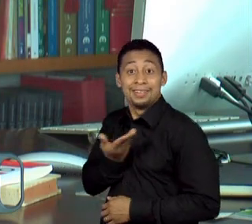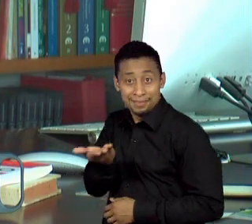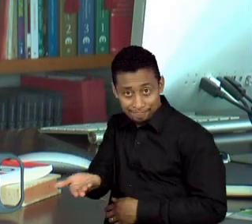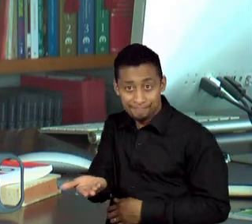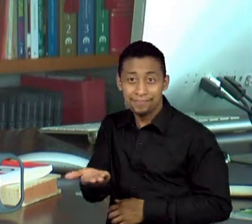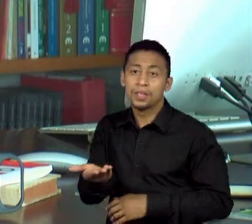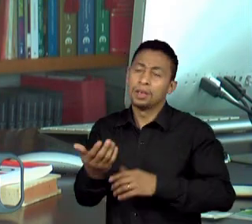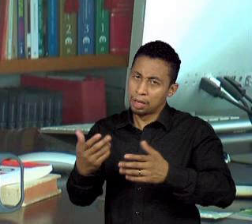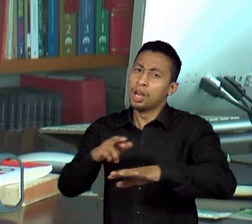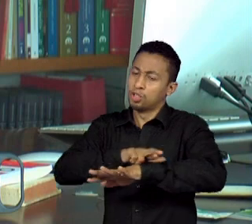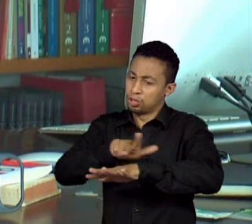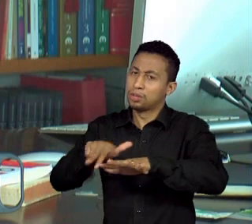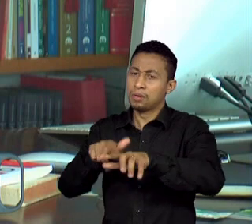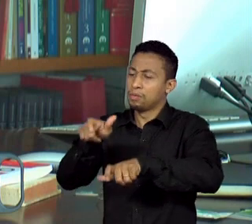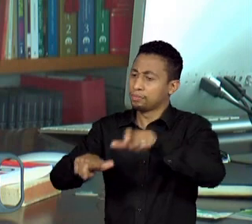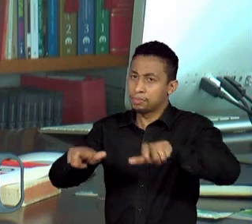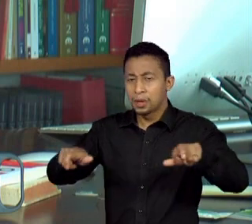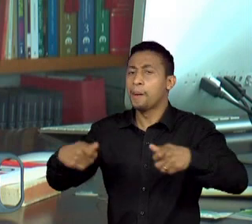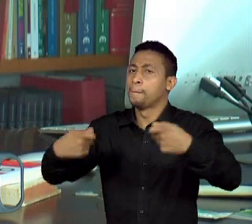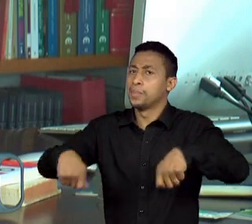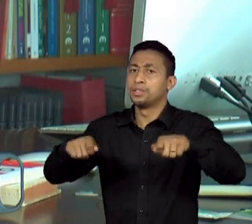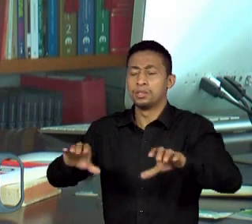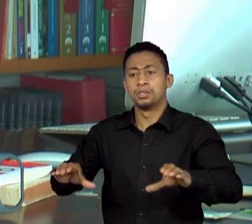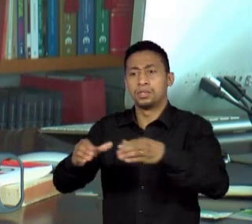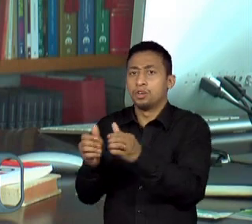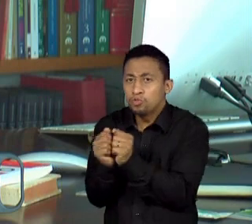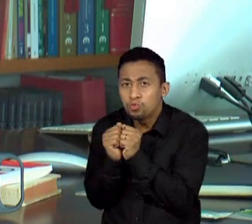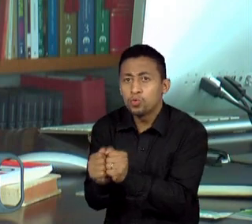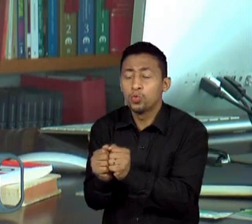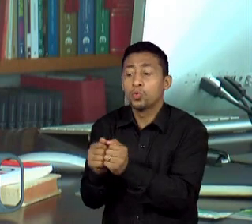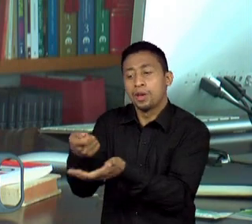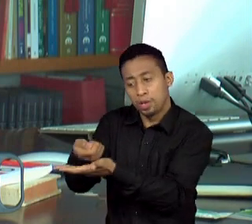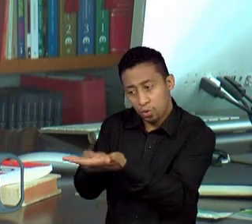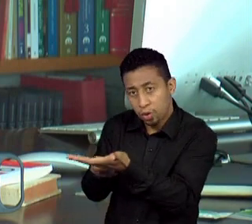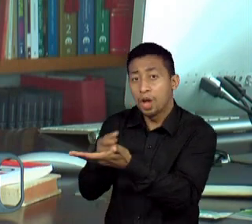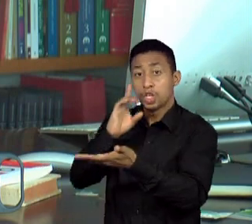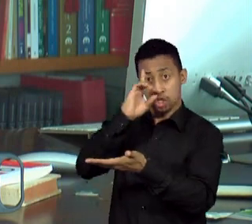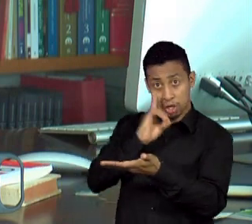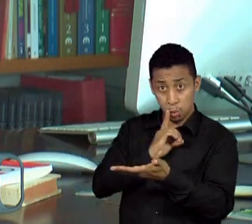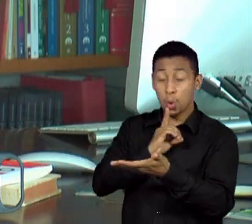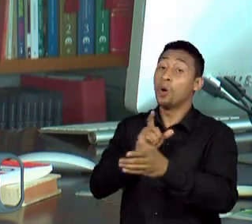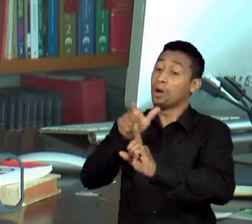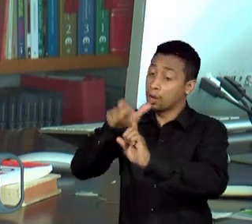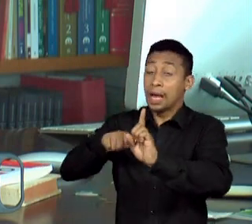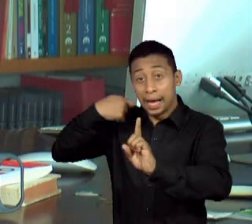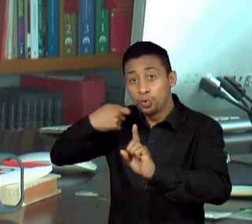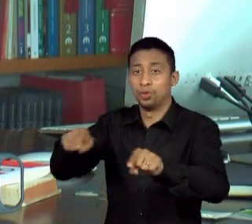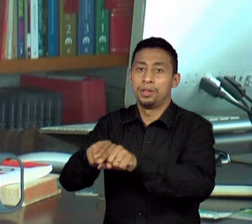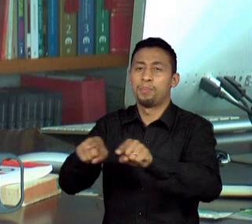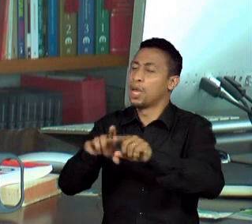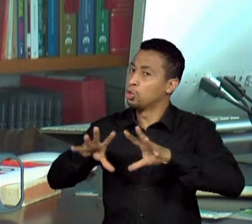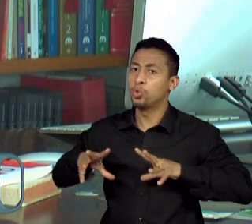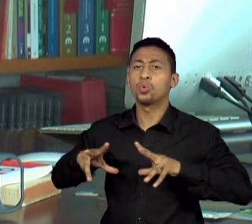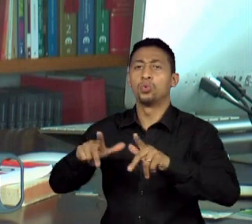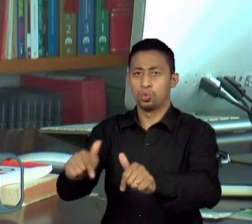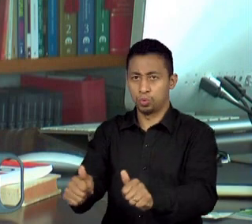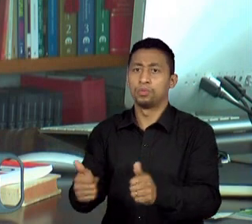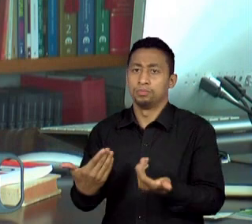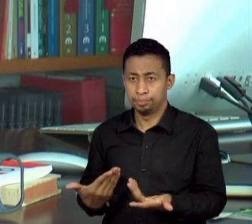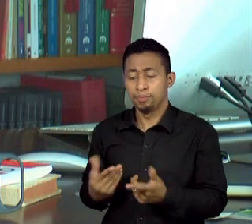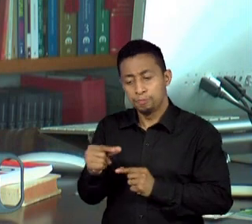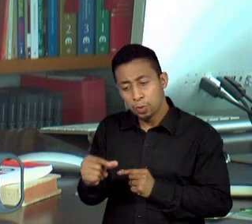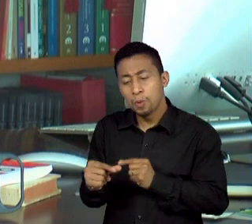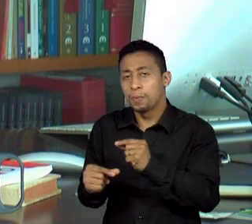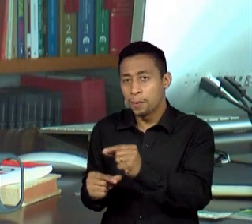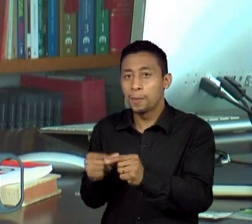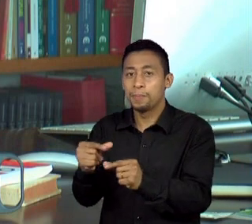estar representada na criação, nos autores também. Os autores e nos diretores, evidentemente, vai aos poucos, mas como eu disse, é sempre